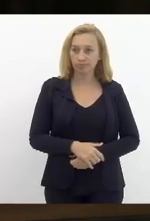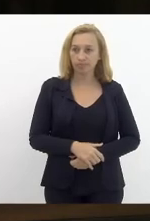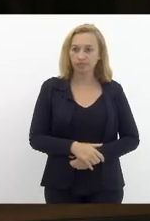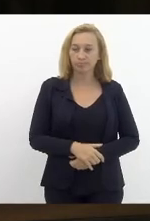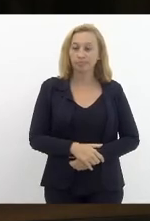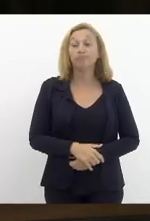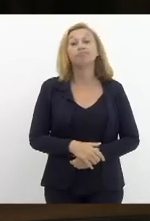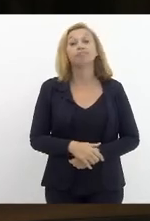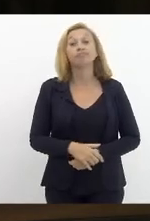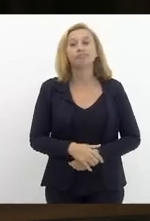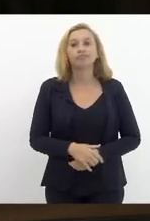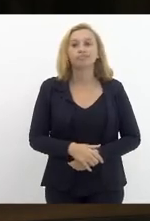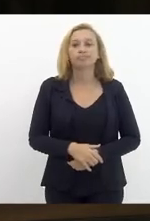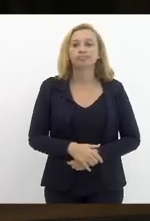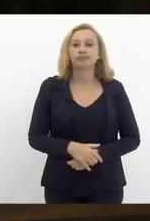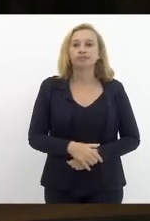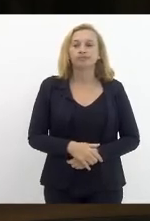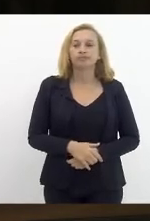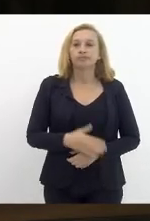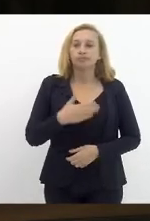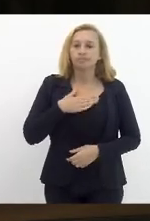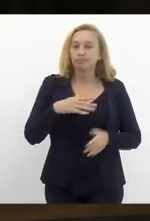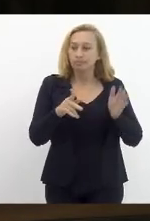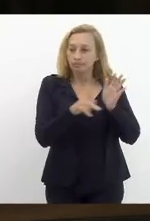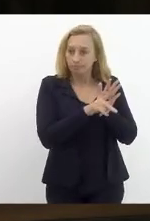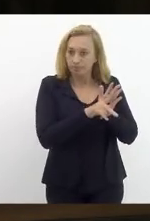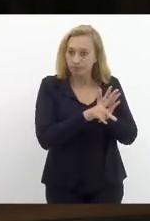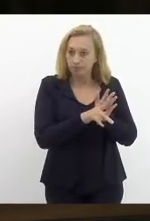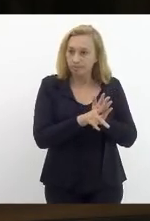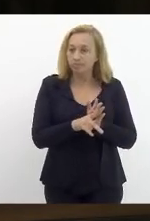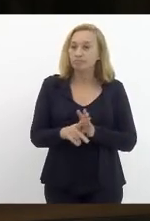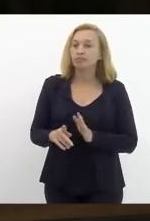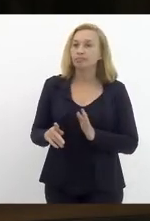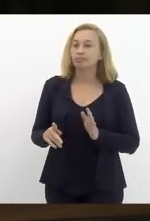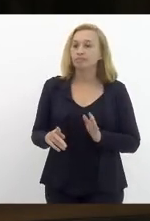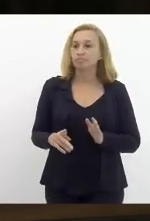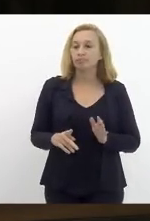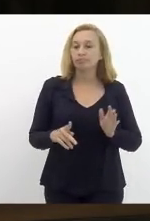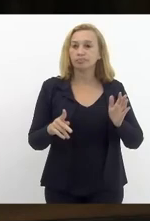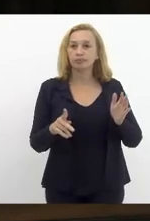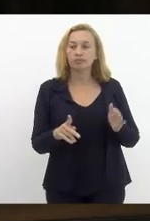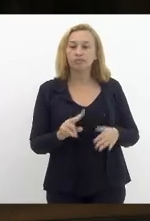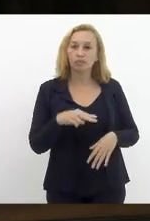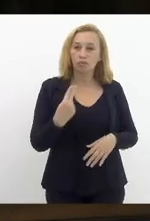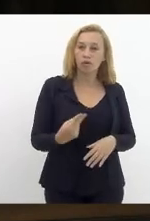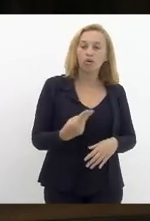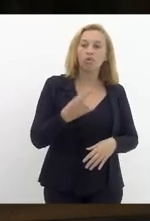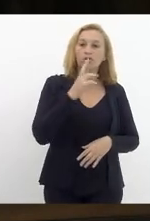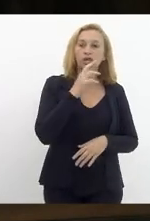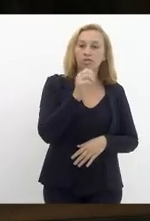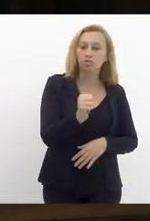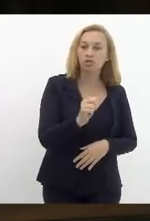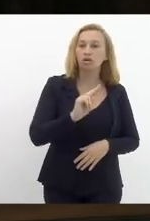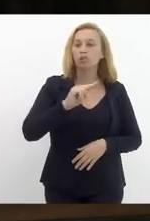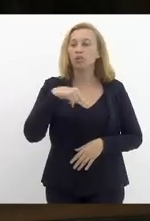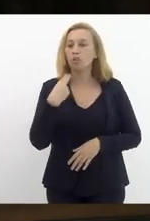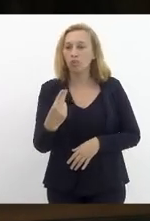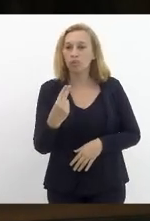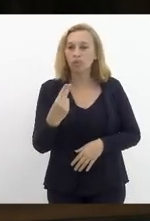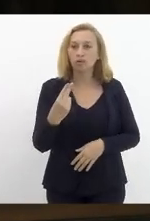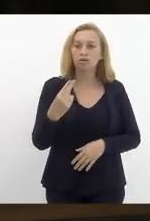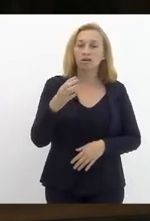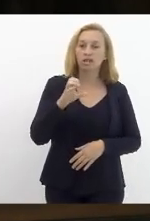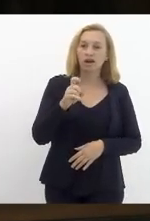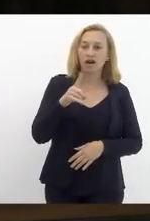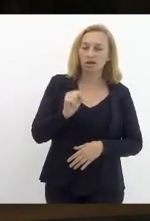E aí, seja o meu projeto, seja o projeto do deputado Rodrigo Amorim, do deputado Carlos